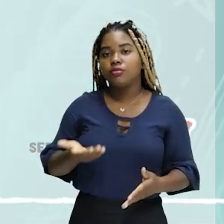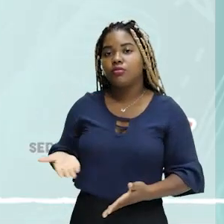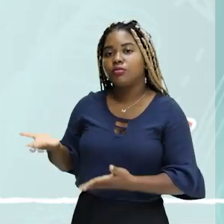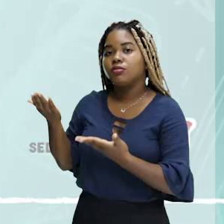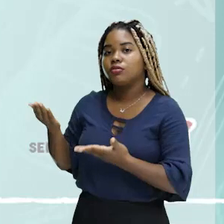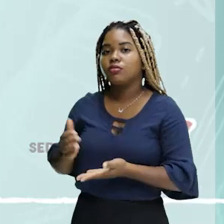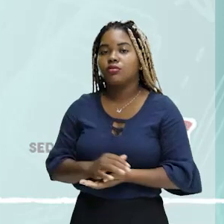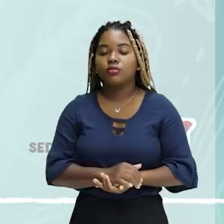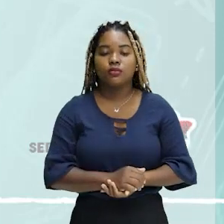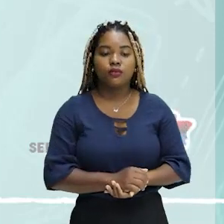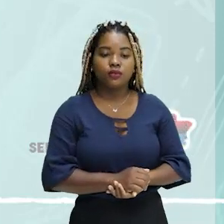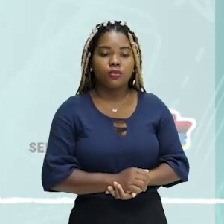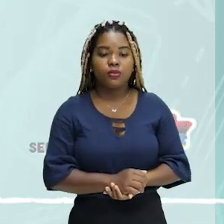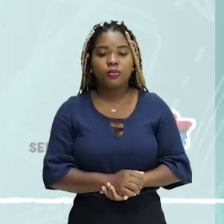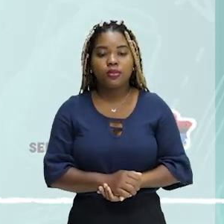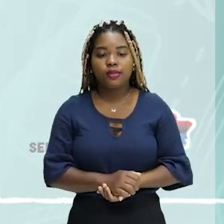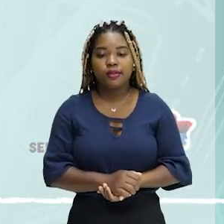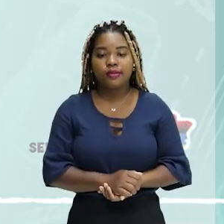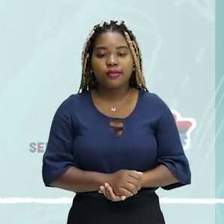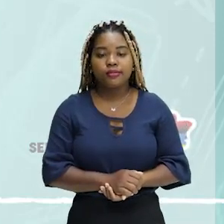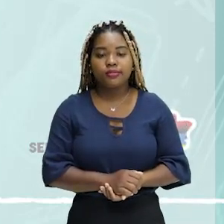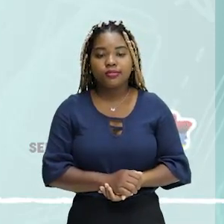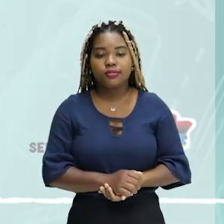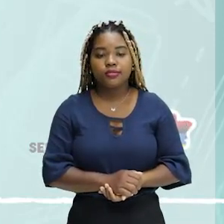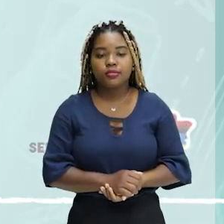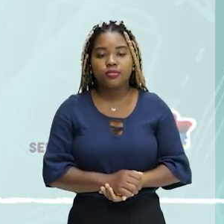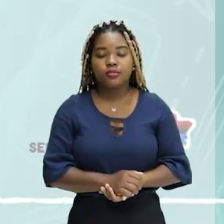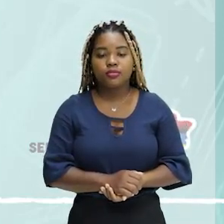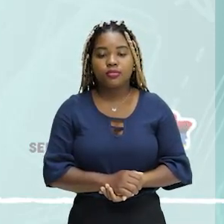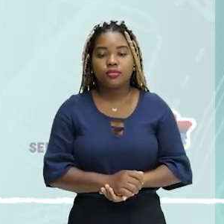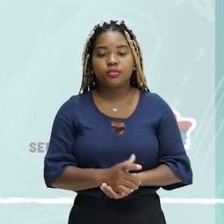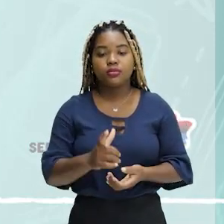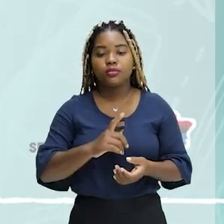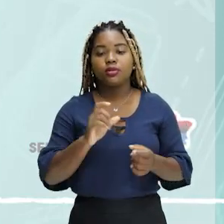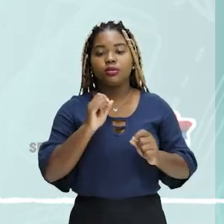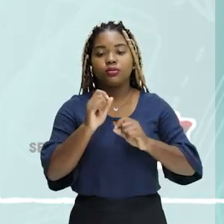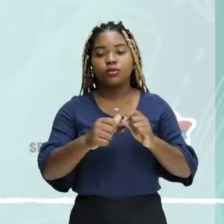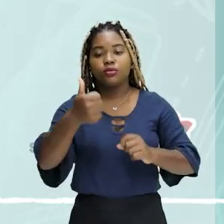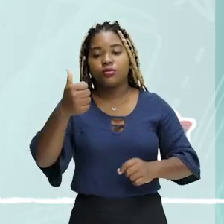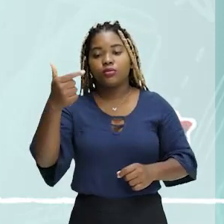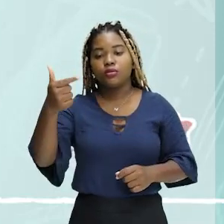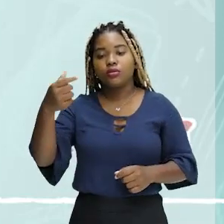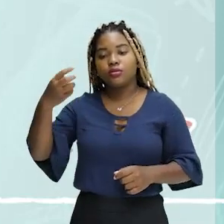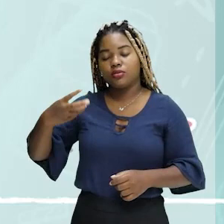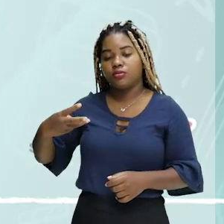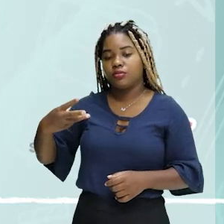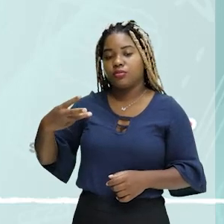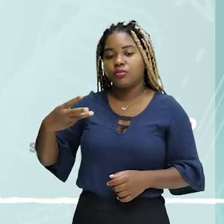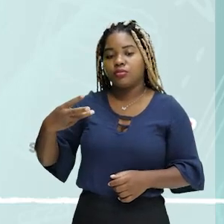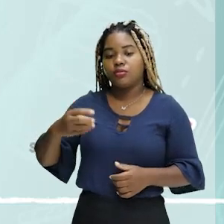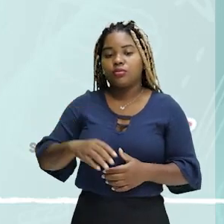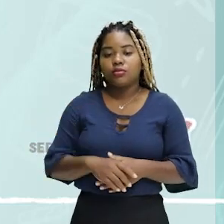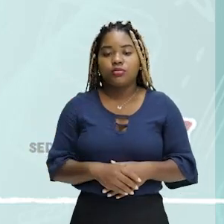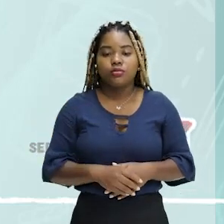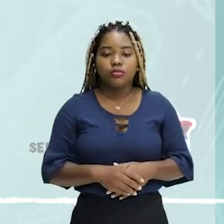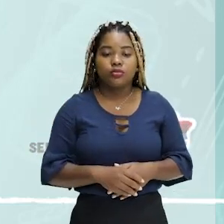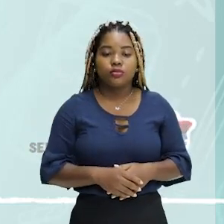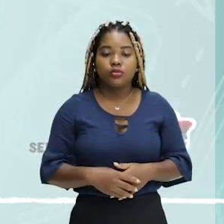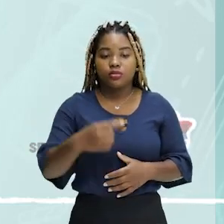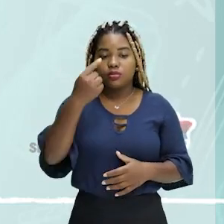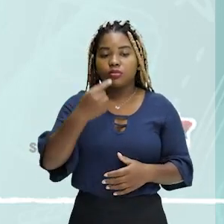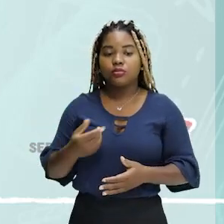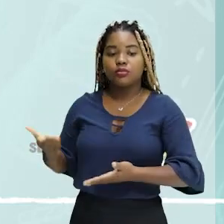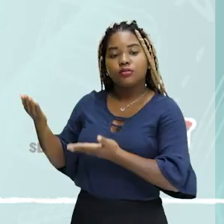olha só. Analise os conjuntos de compostos, conjuntos 1, 2 e 3. Então, está aqui na